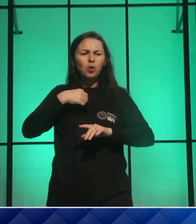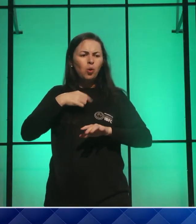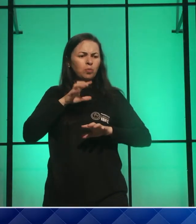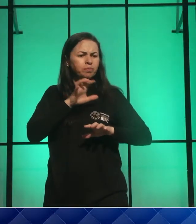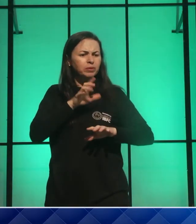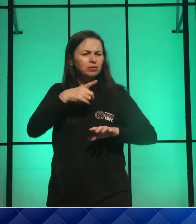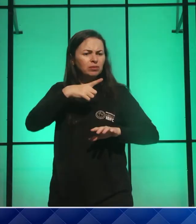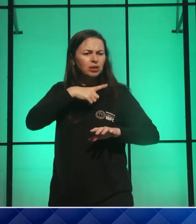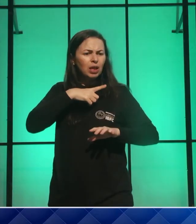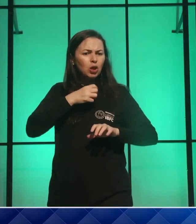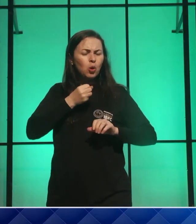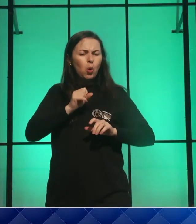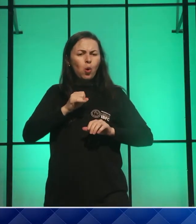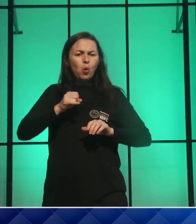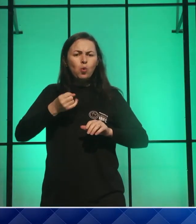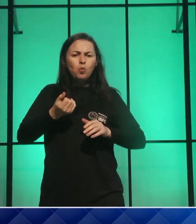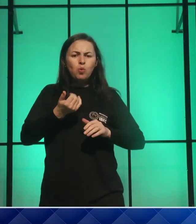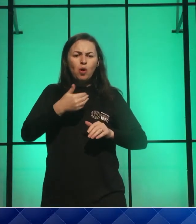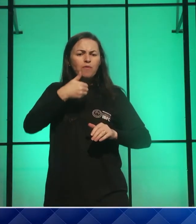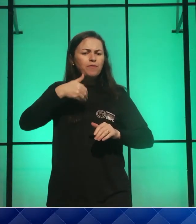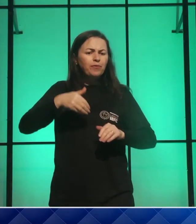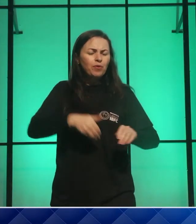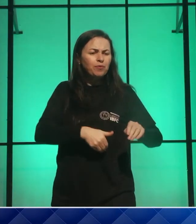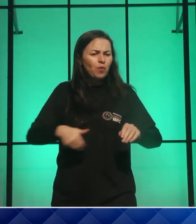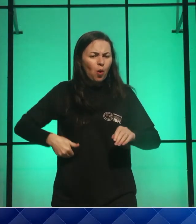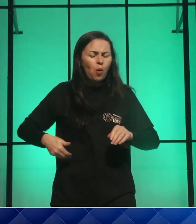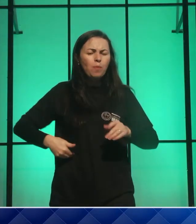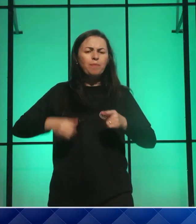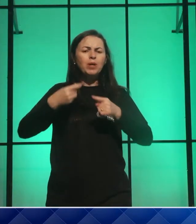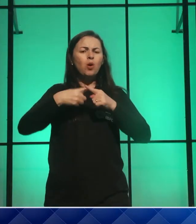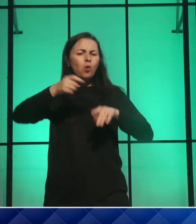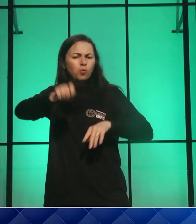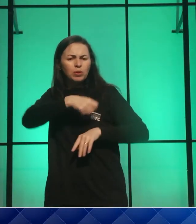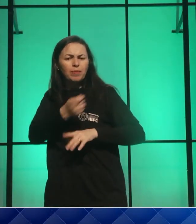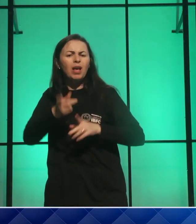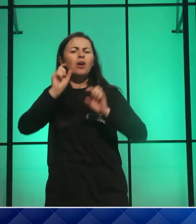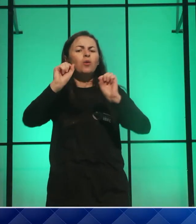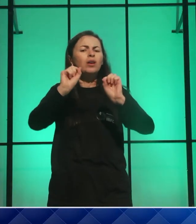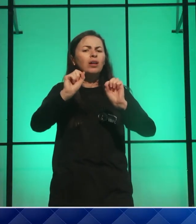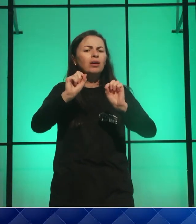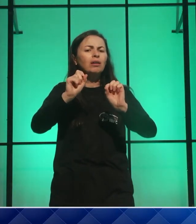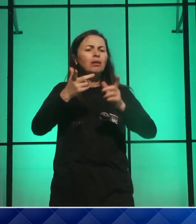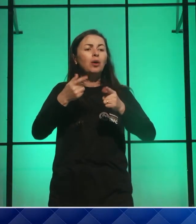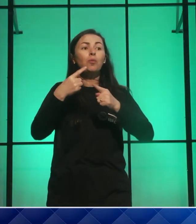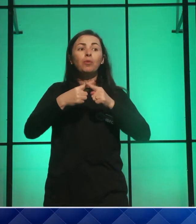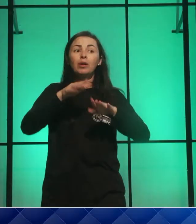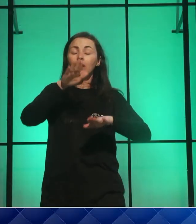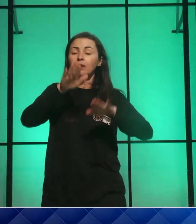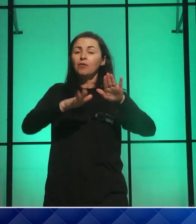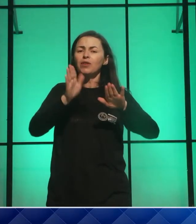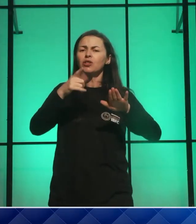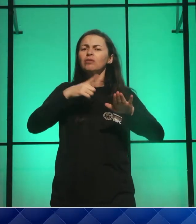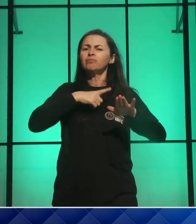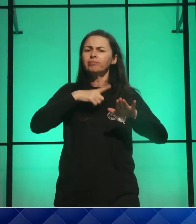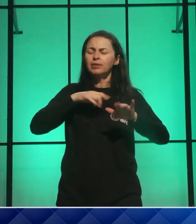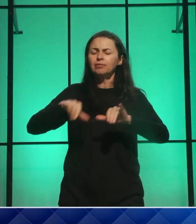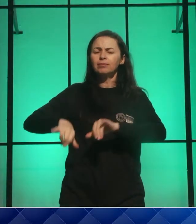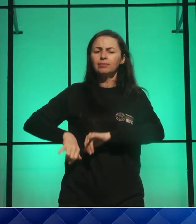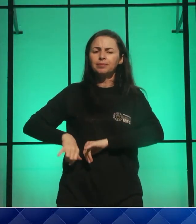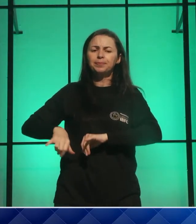fome, ou nudez ou perigo ou espada? Talvez você já tenha